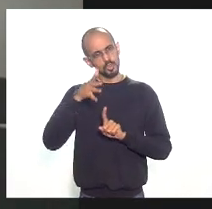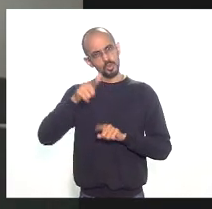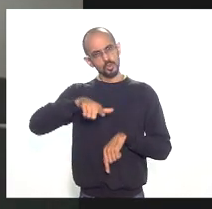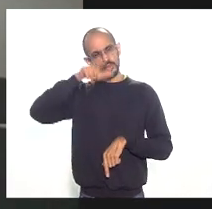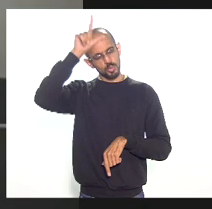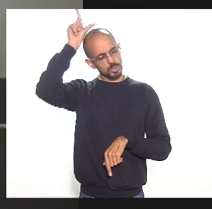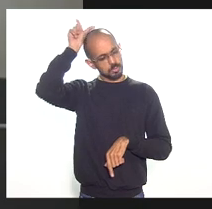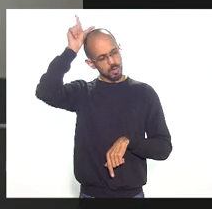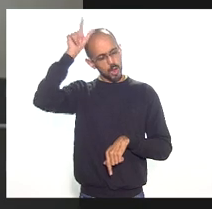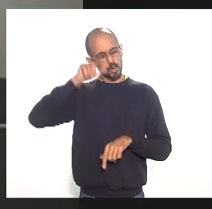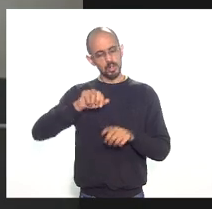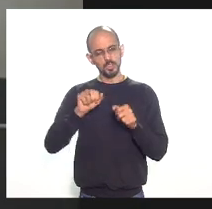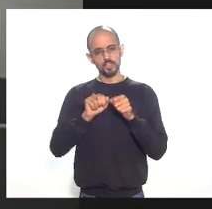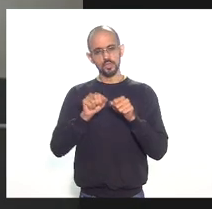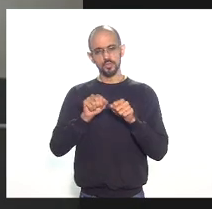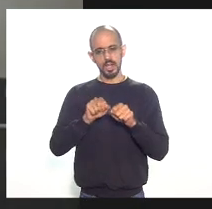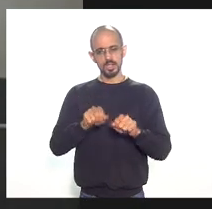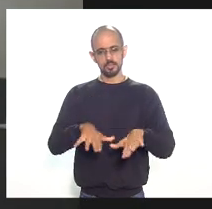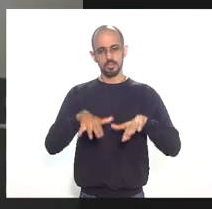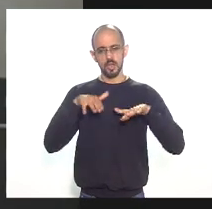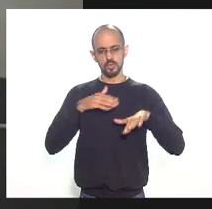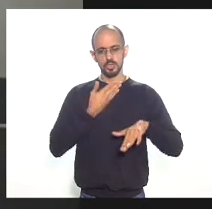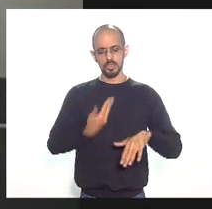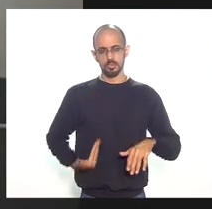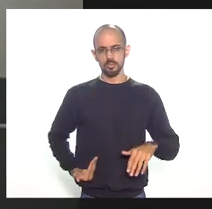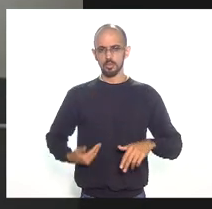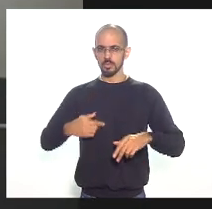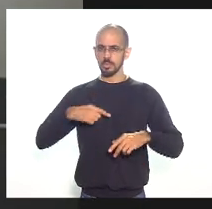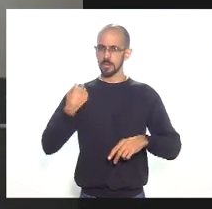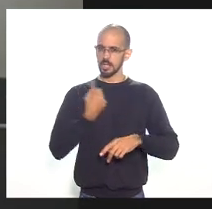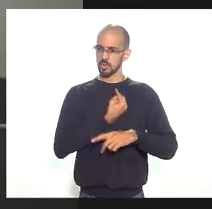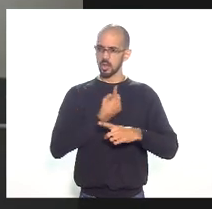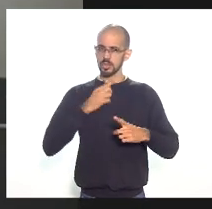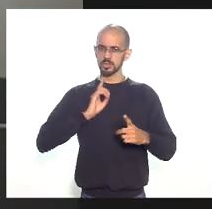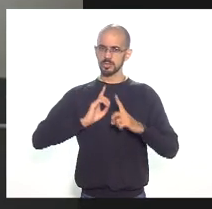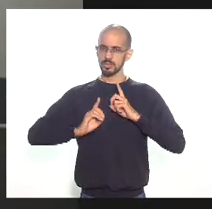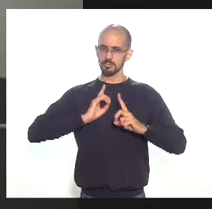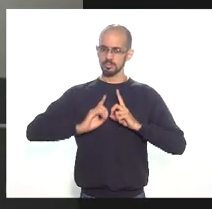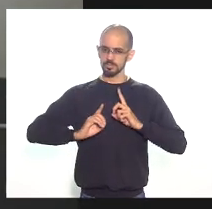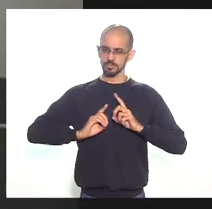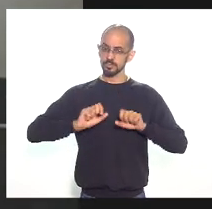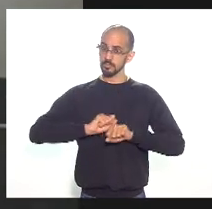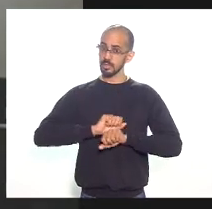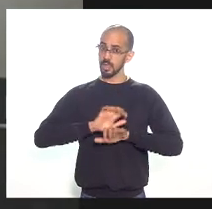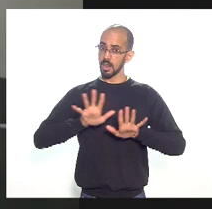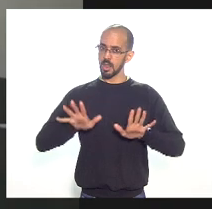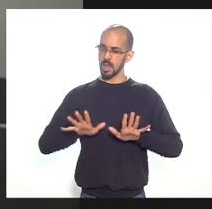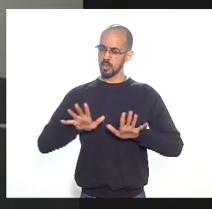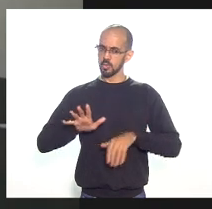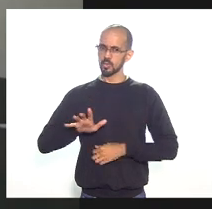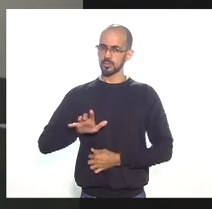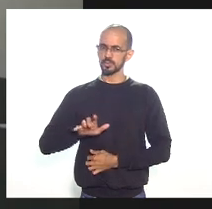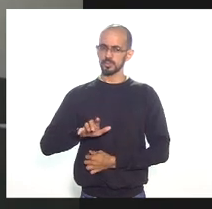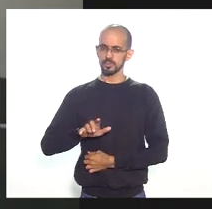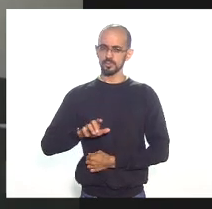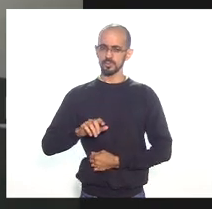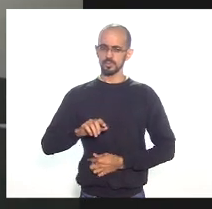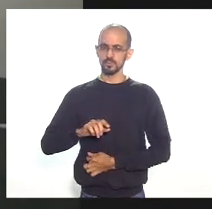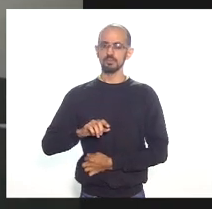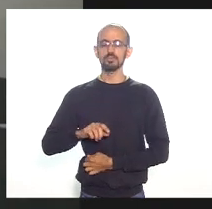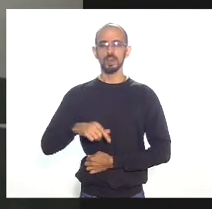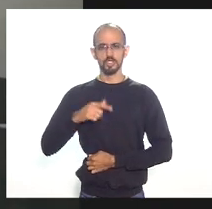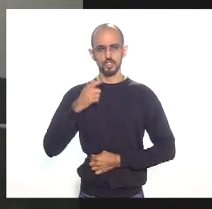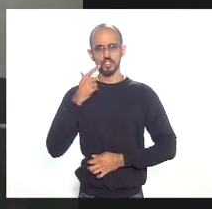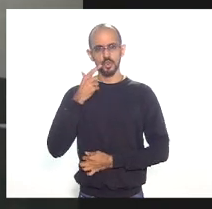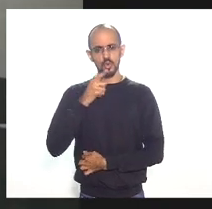possamos fazer uma audiência pública para debatermos esse tema com transparência, com a qualidade que precisamos